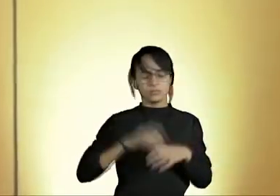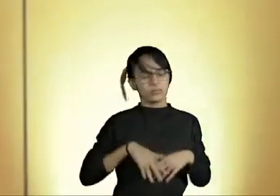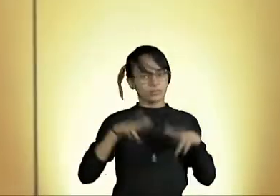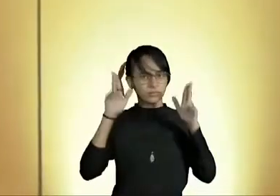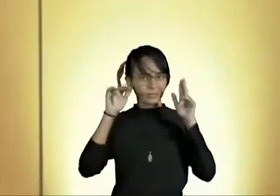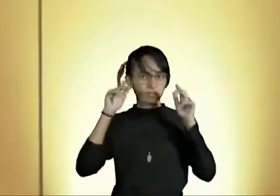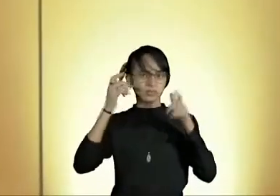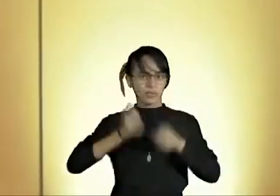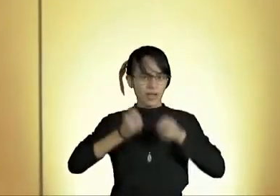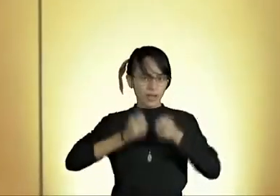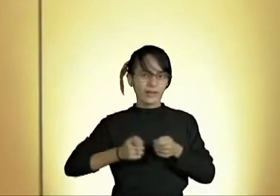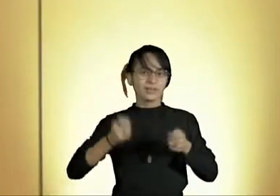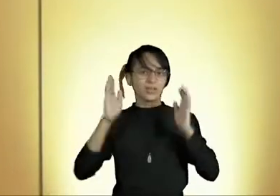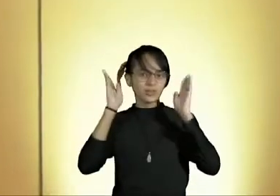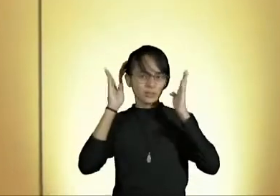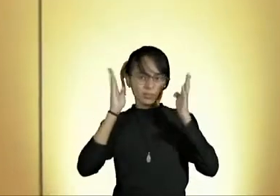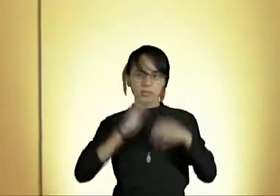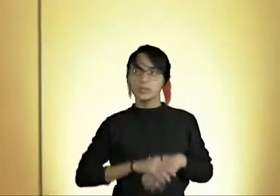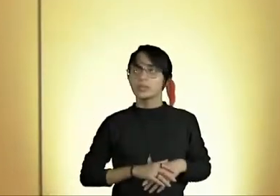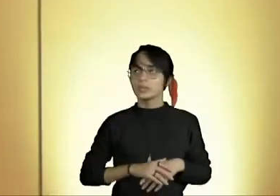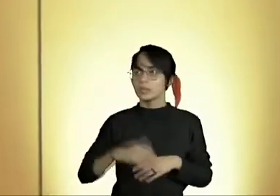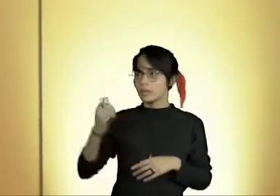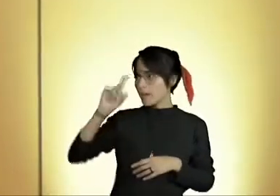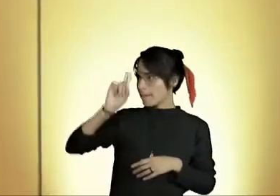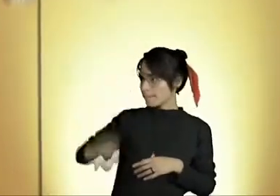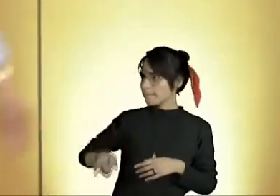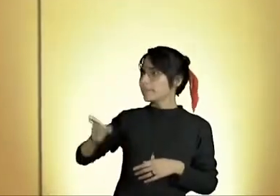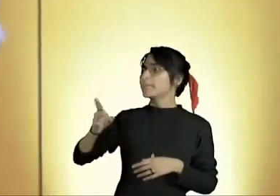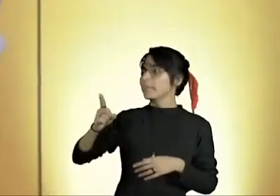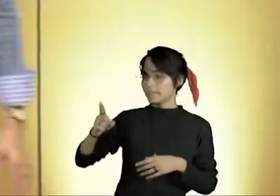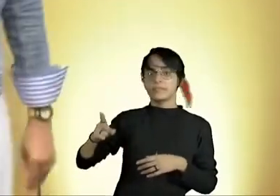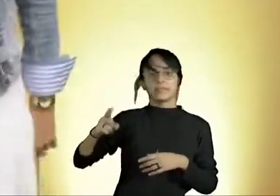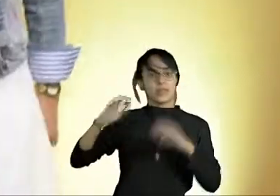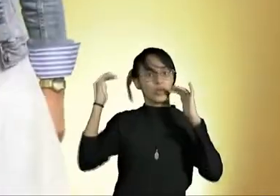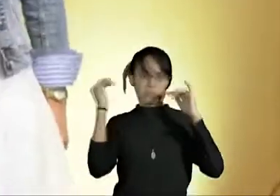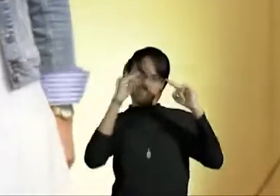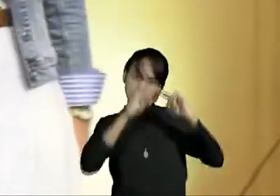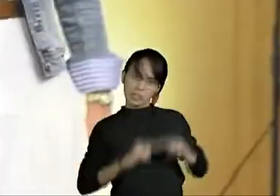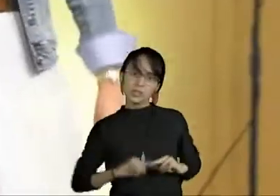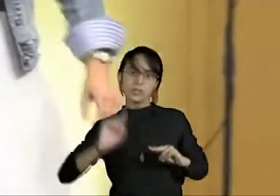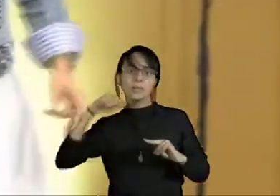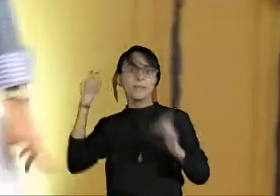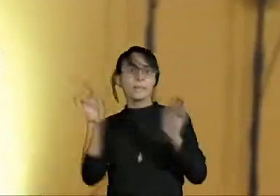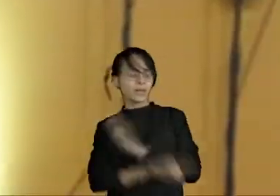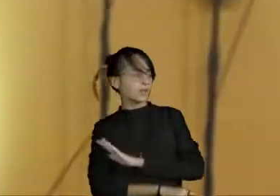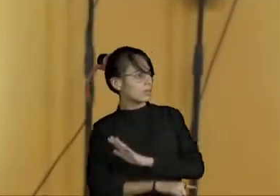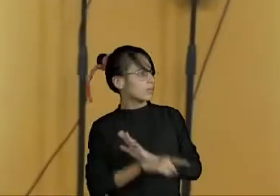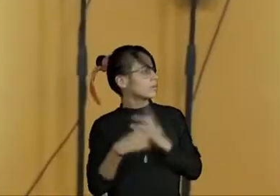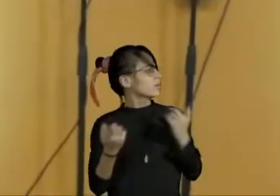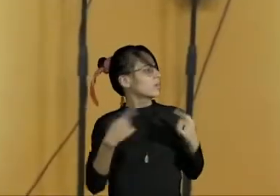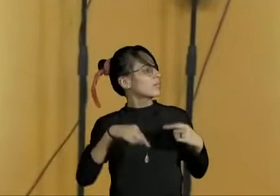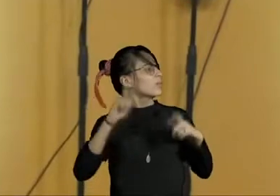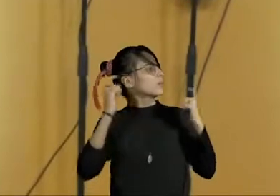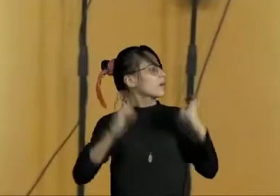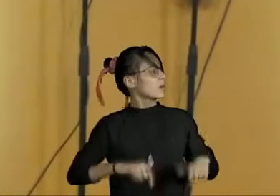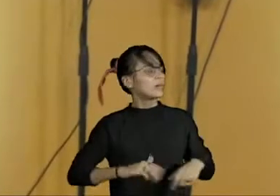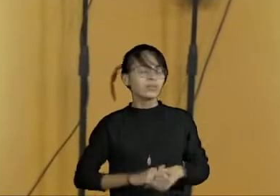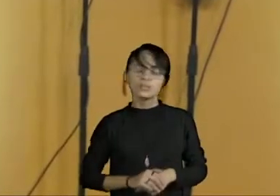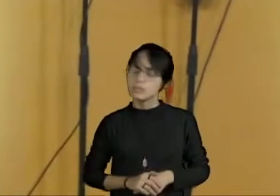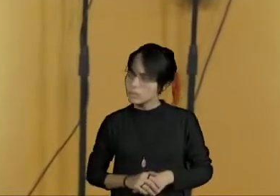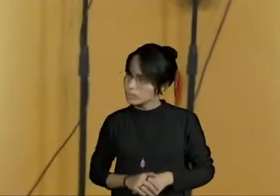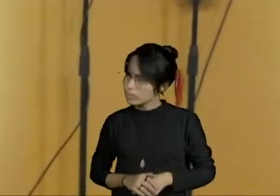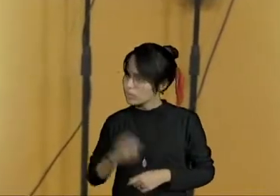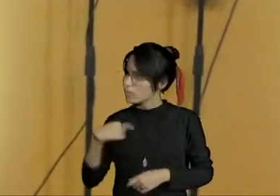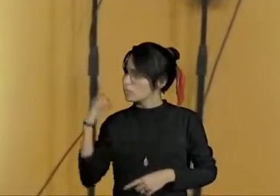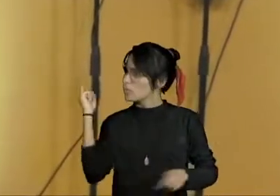Ele dá ordem primeiro, parceria, e pergunta por quê depois. Aí ele diz: mas vais aonde? Ela diz: eu vou